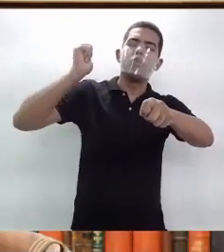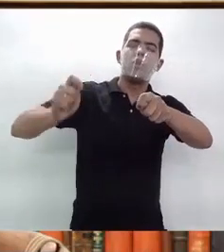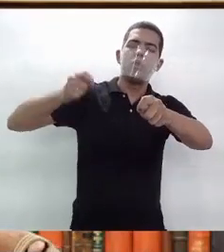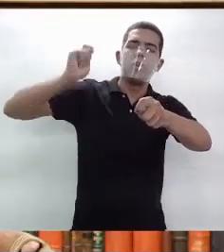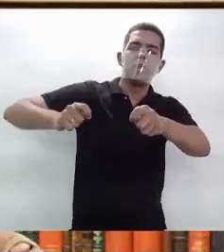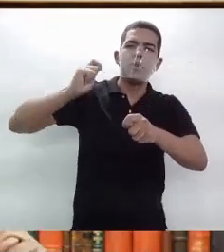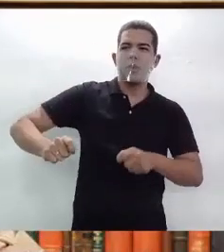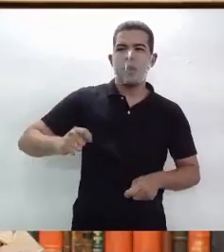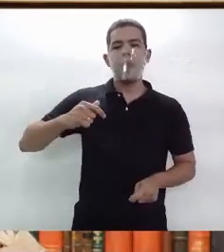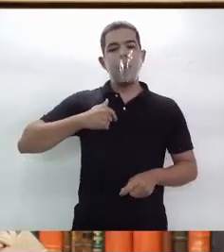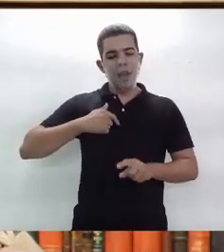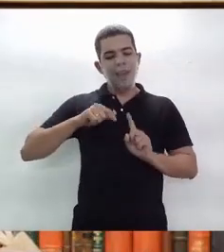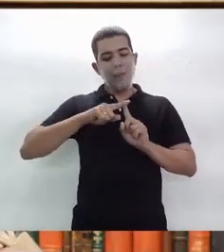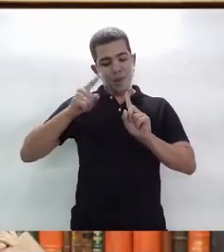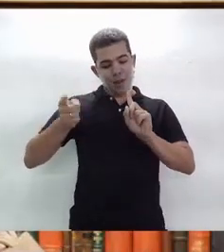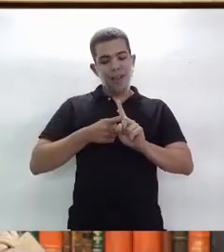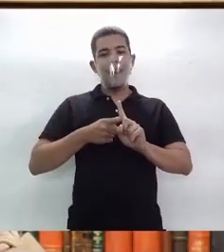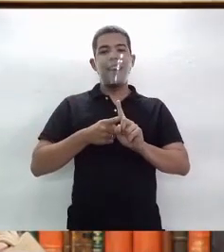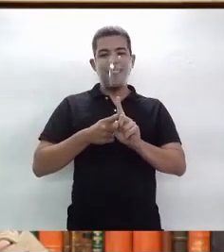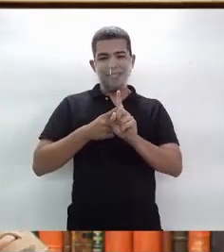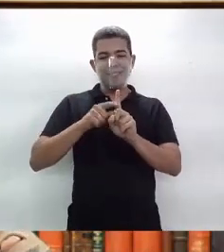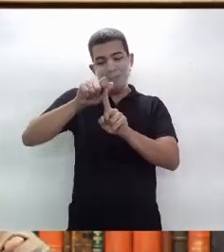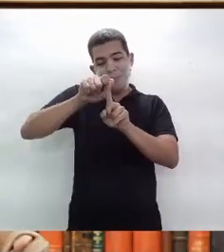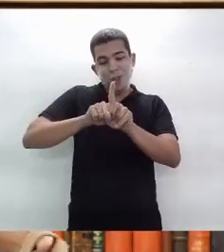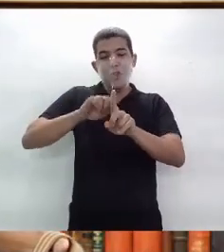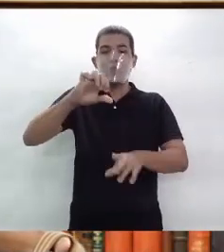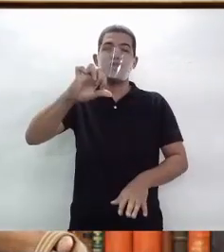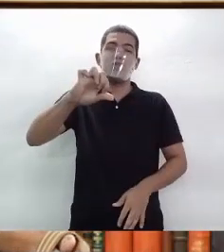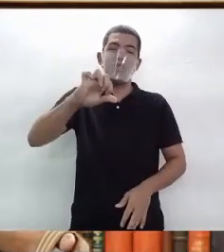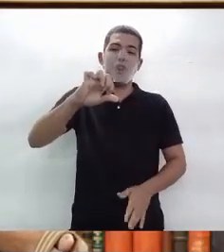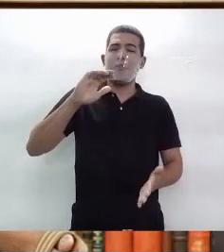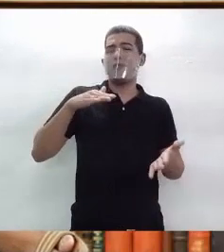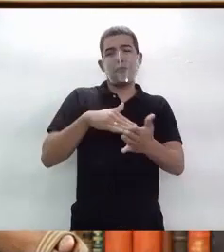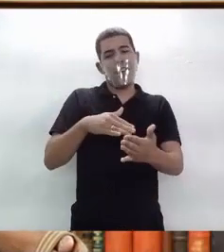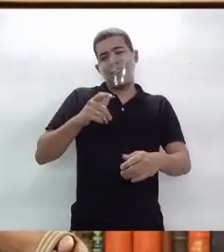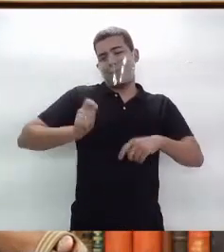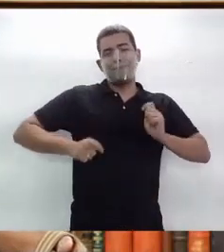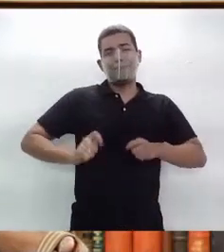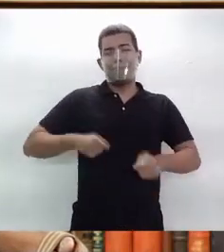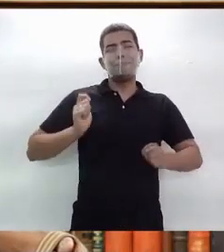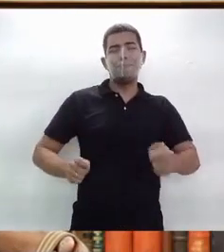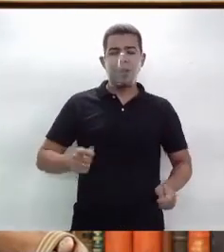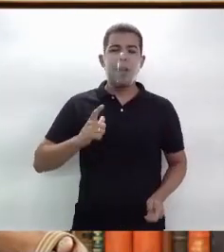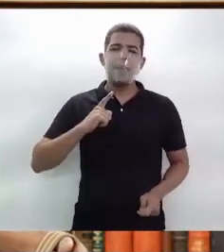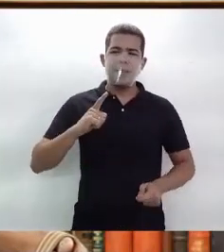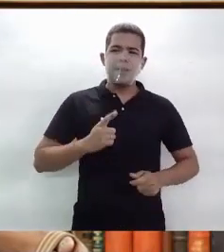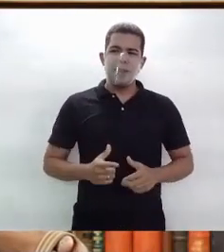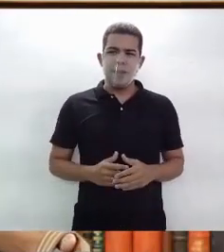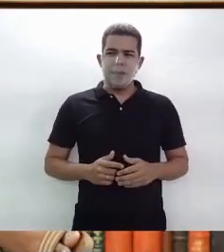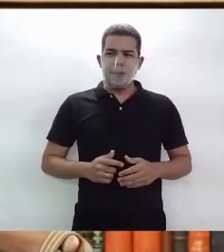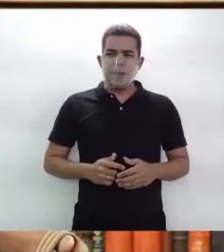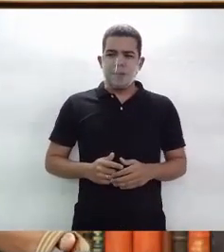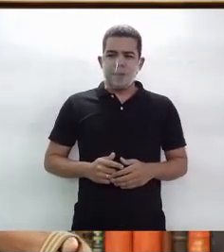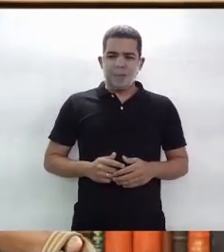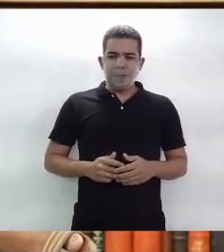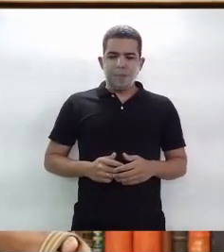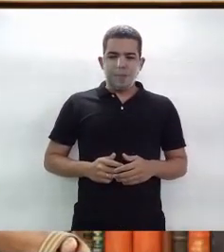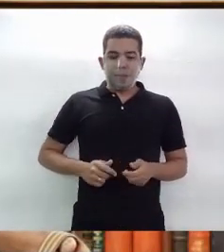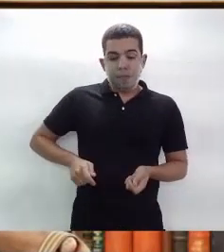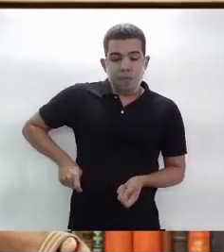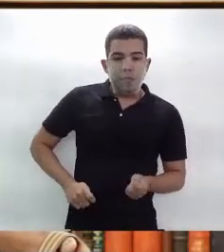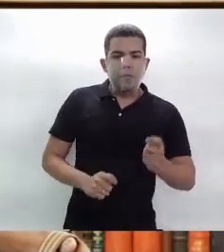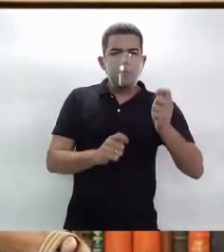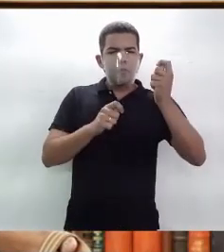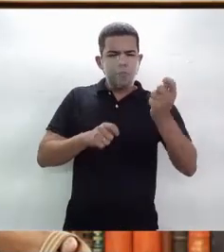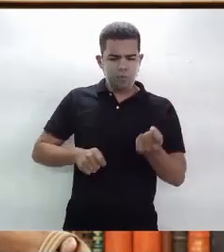que eu gonguei. E aí... Não precisa se parar por causa da questão. Aí eu vou ampliar mais. O maracatu hoje você tem